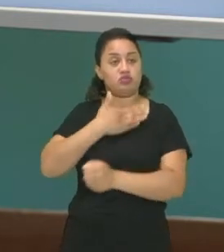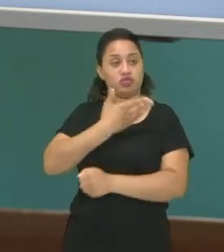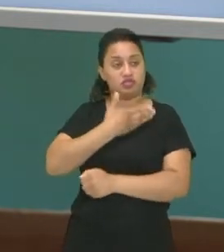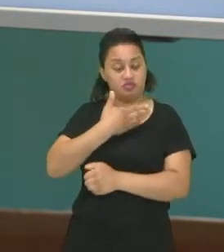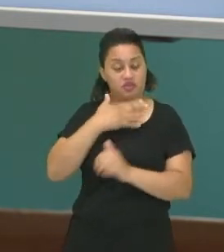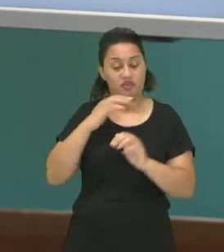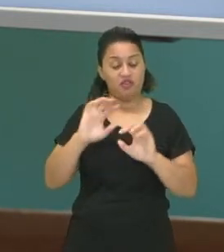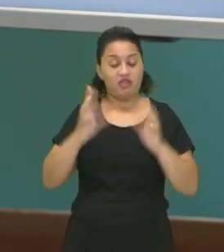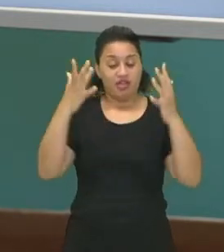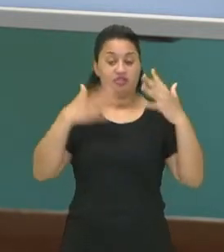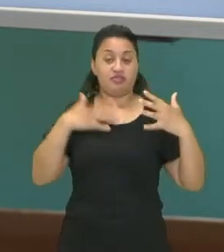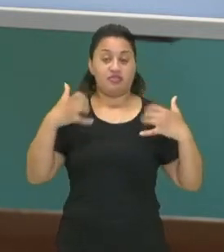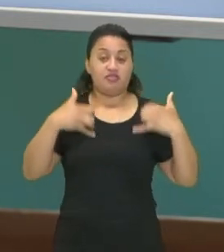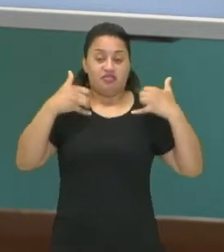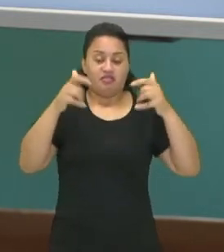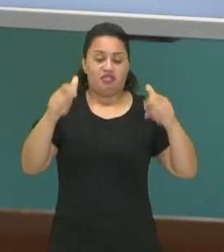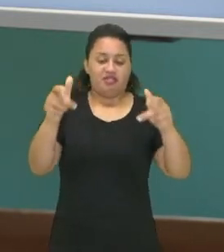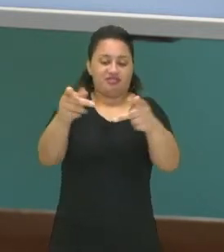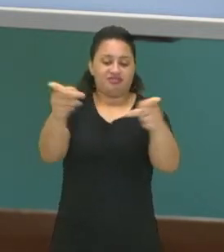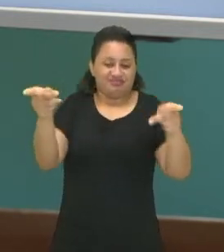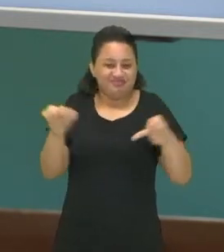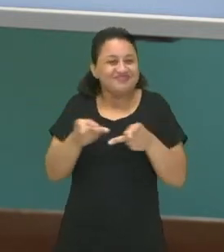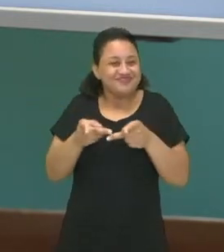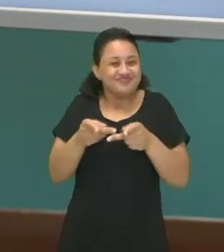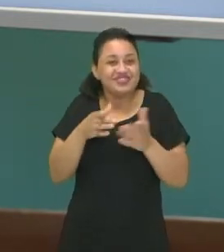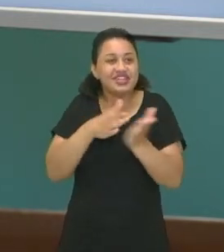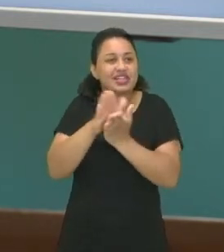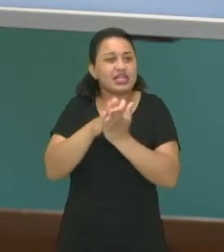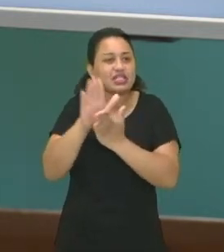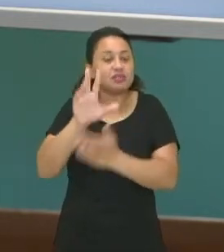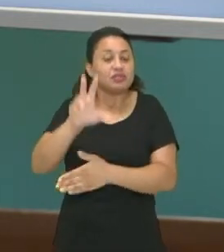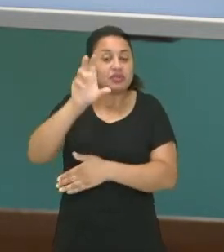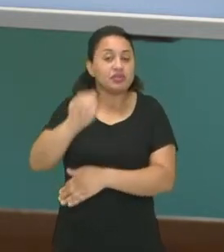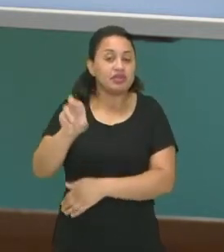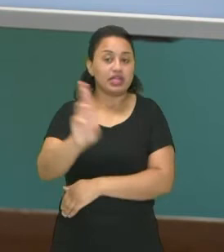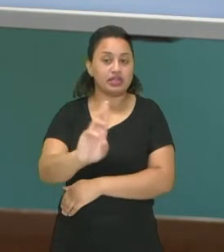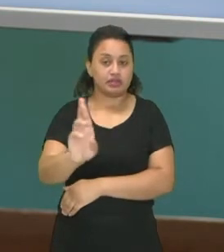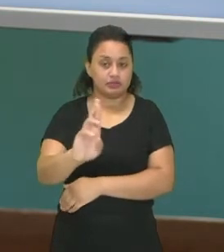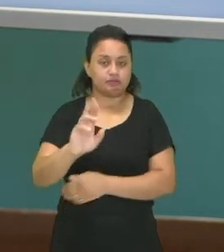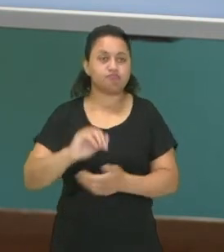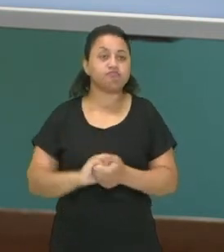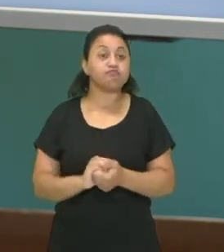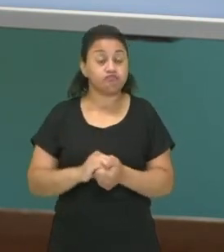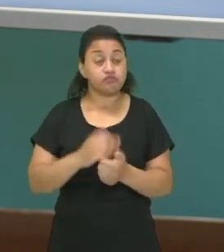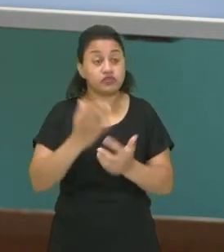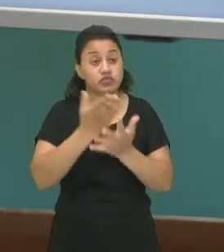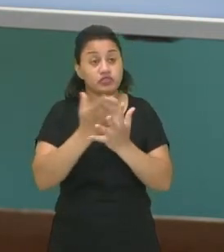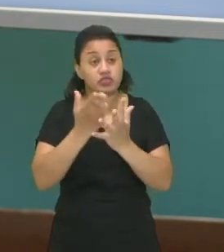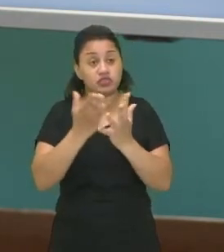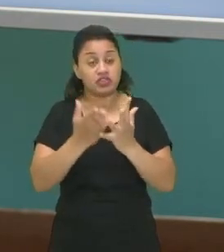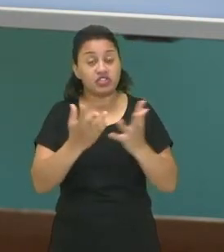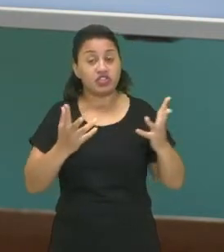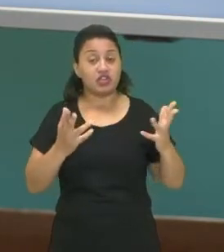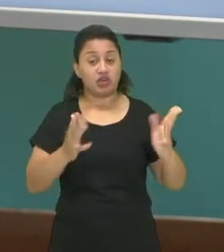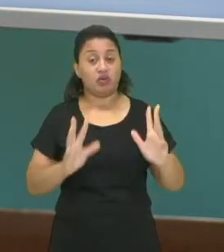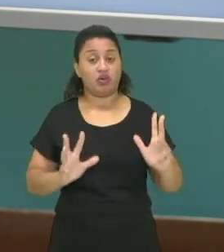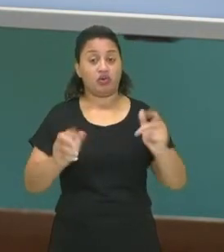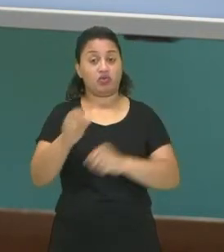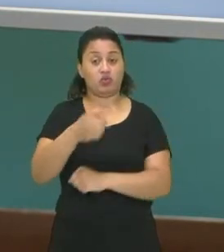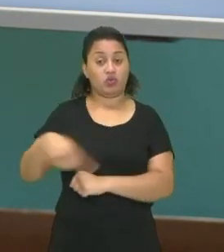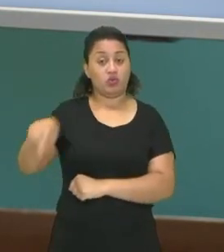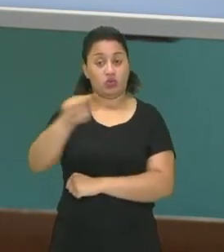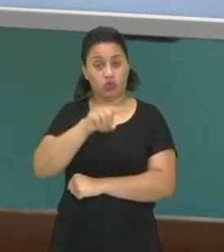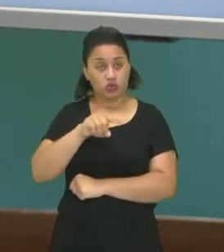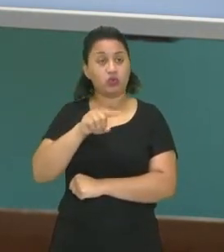meu aniversário em uma pizzaria e gastamos ao todo R$ 50. A conta foi dividida igualmente, né,